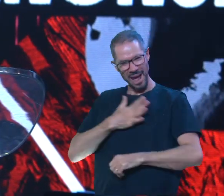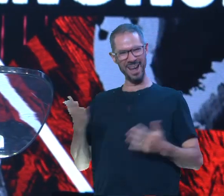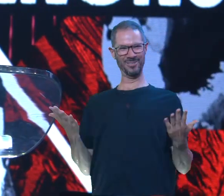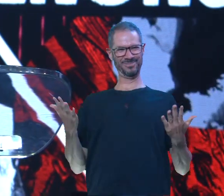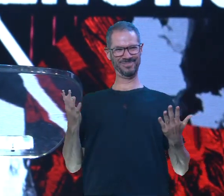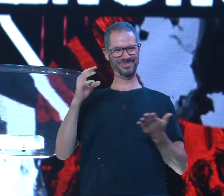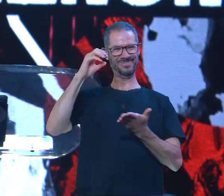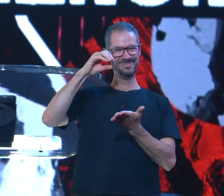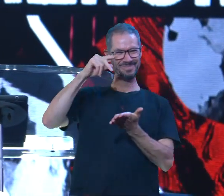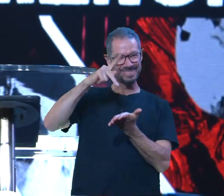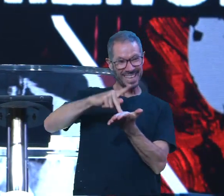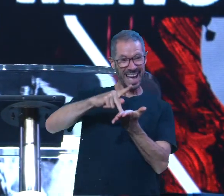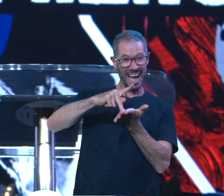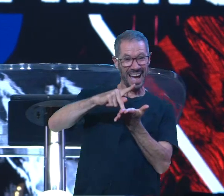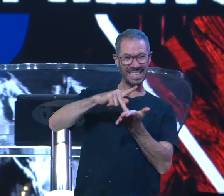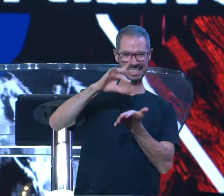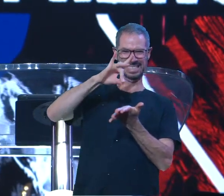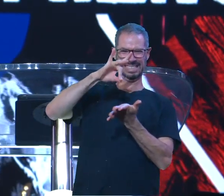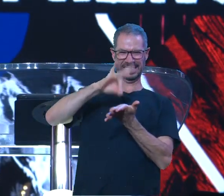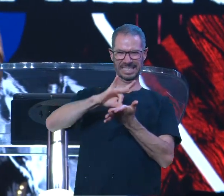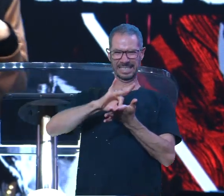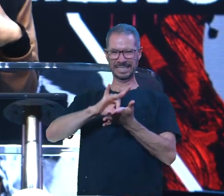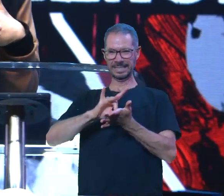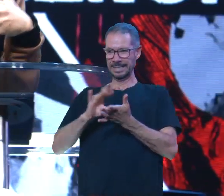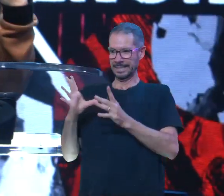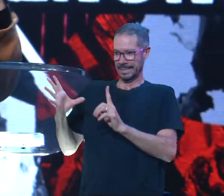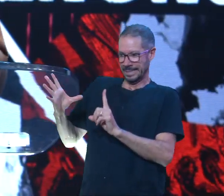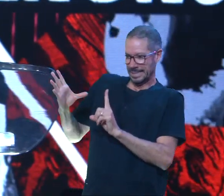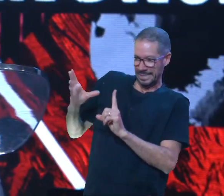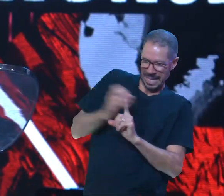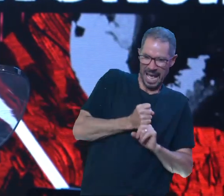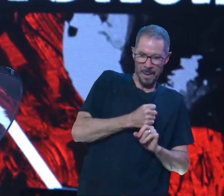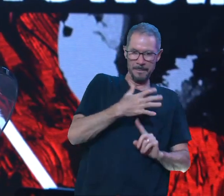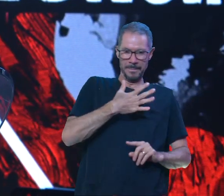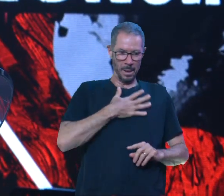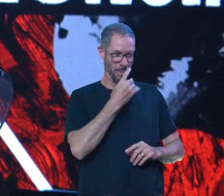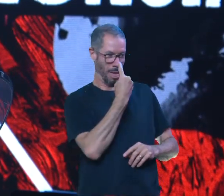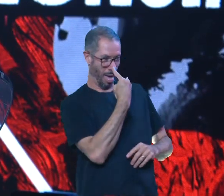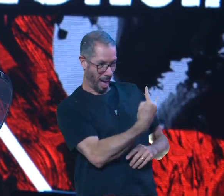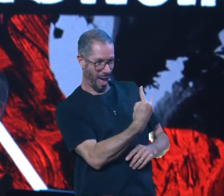Essa é a realidade. E a gente quer travar e segurar as coisas simplesmente conosco.